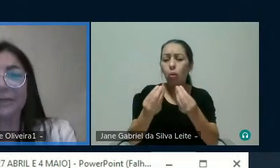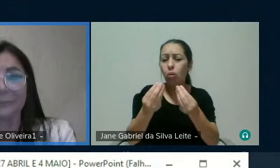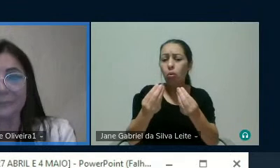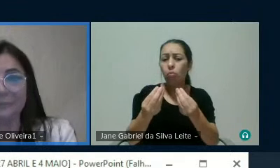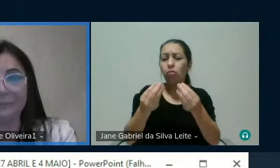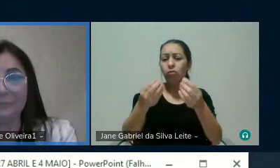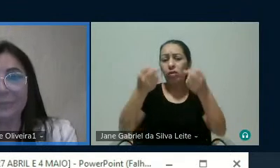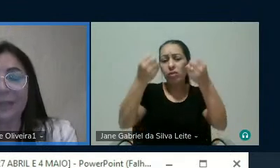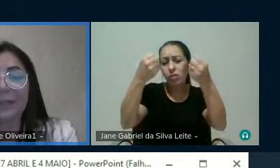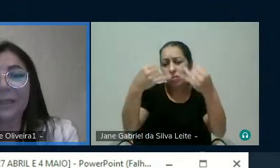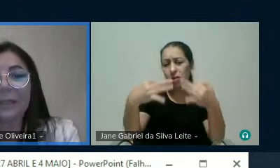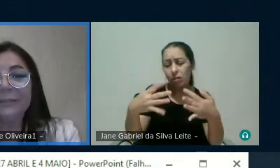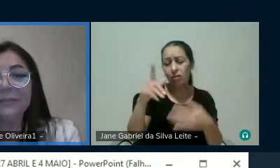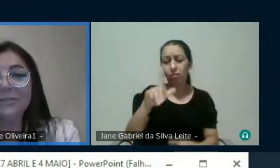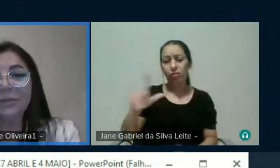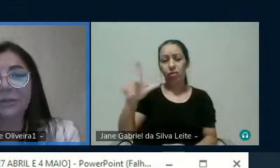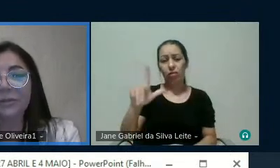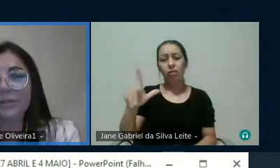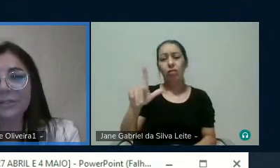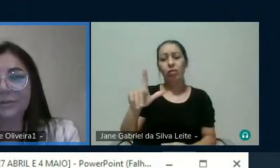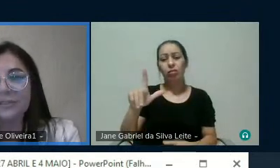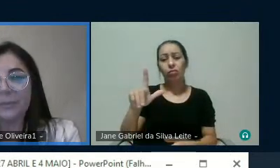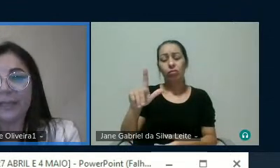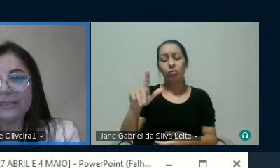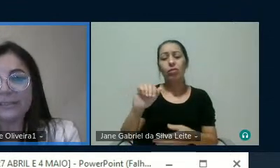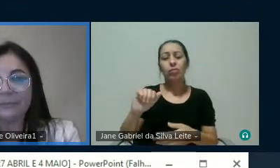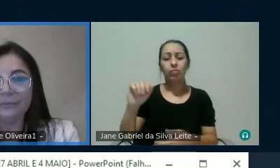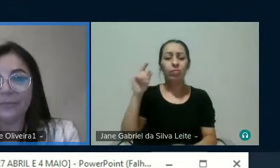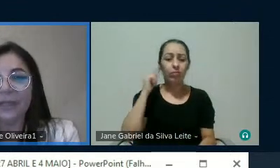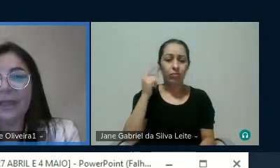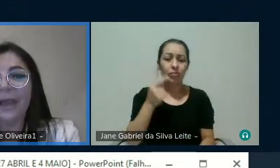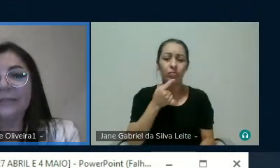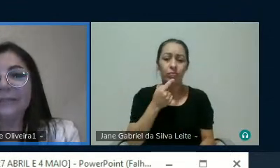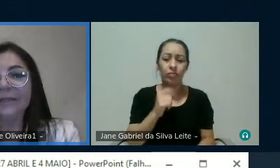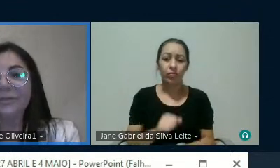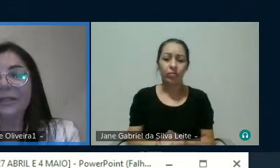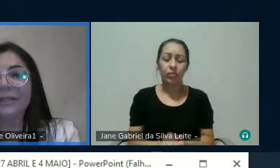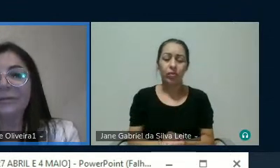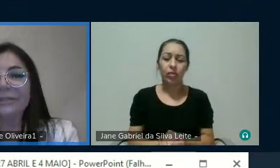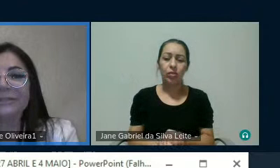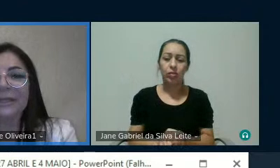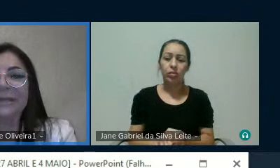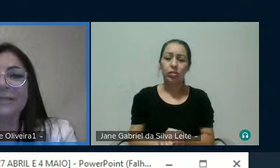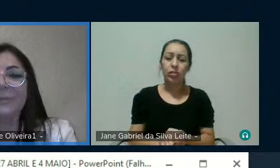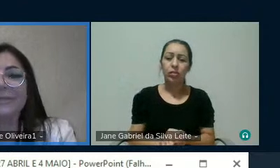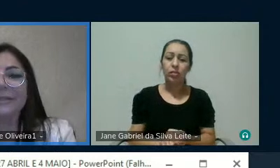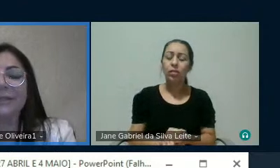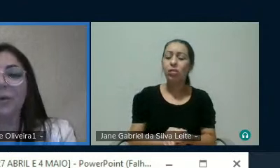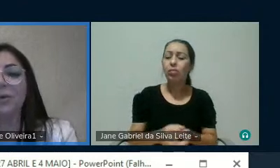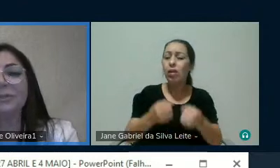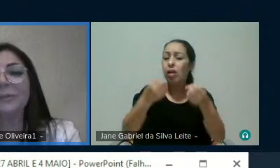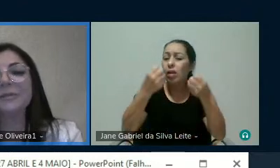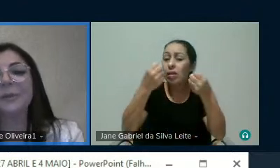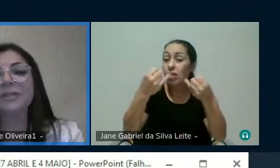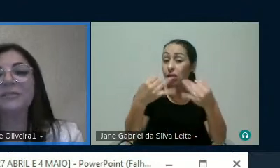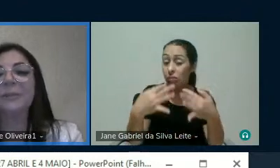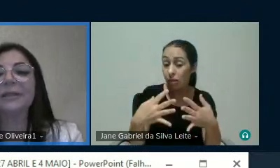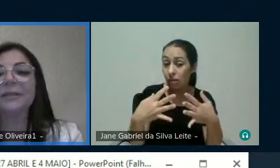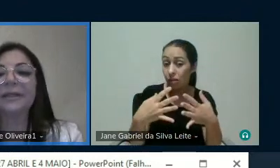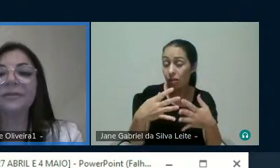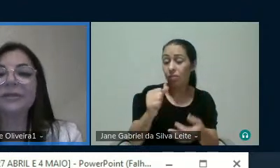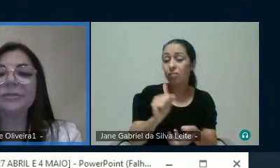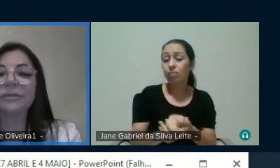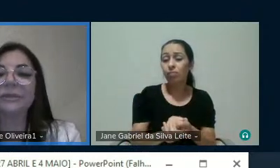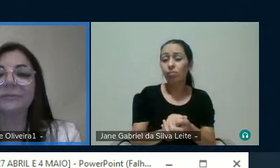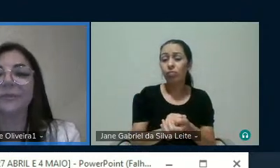libras agora. Então, de acordo com a Sutton Spence, a literatura em língua de sinais, ela apresenta outra perspectiva